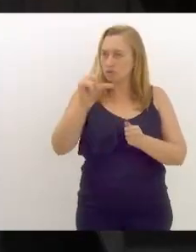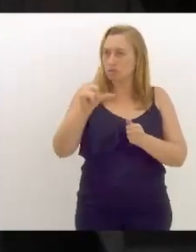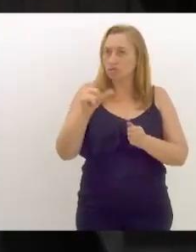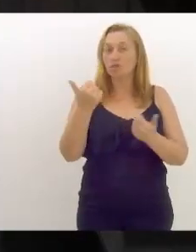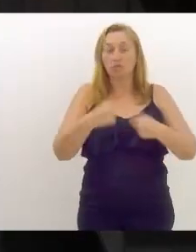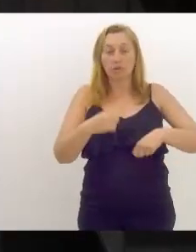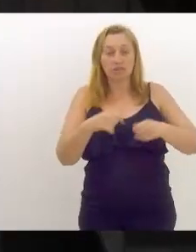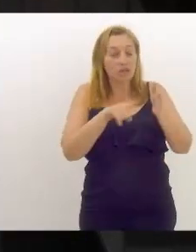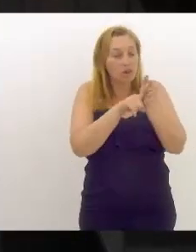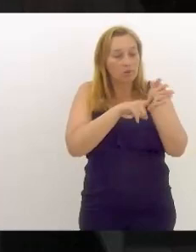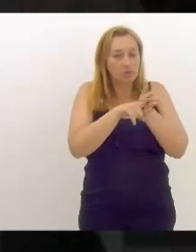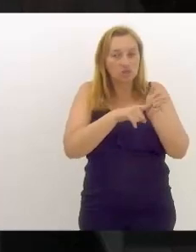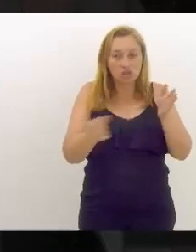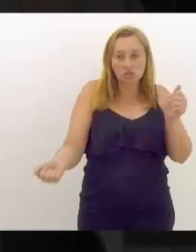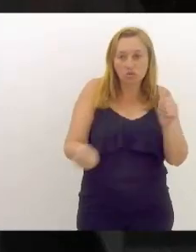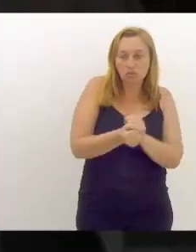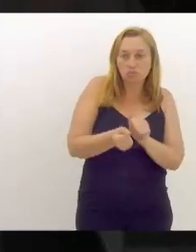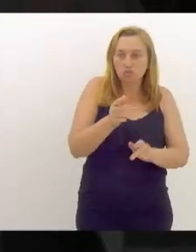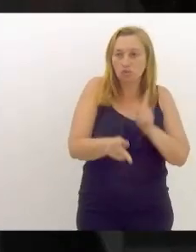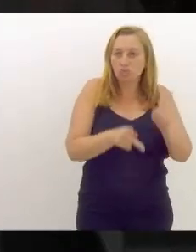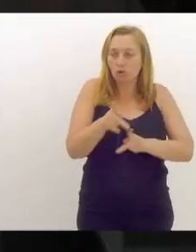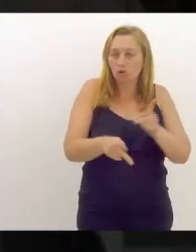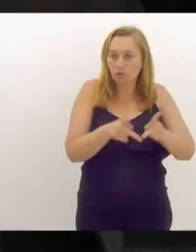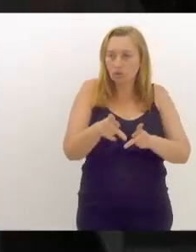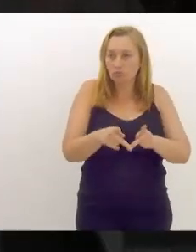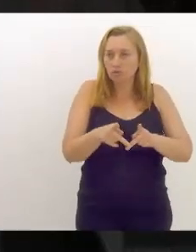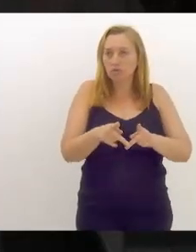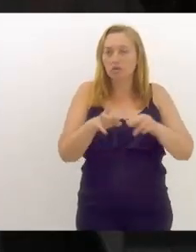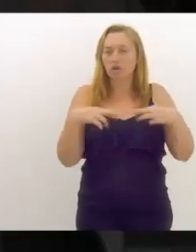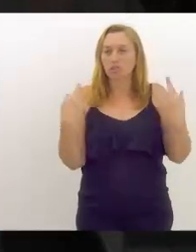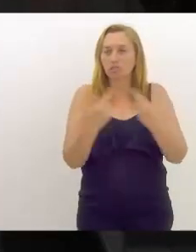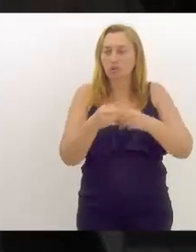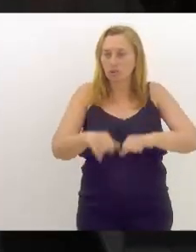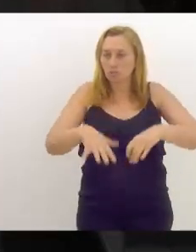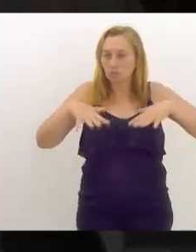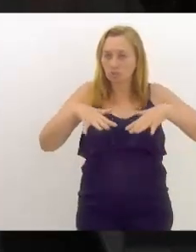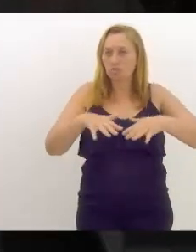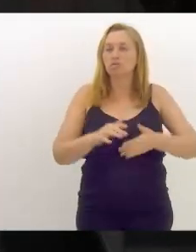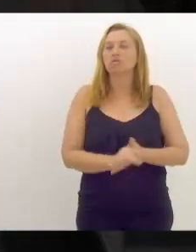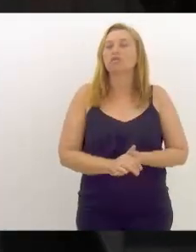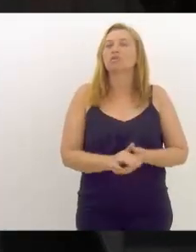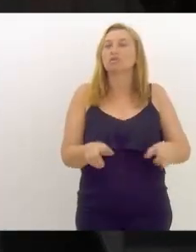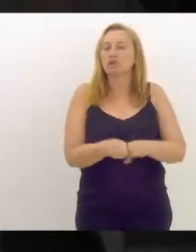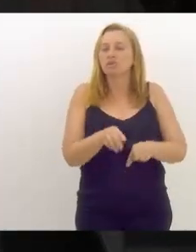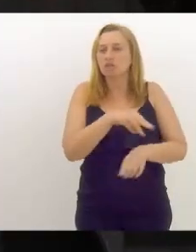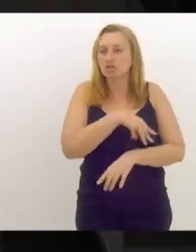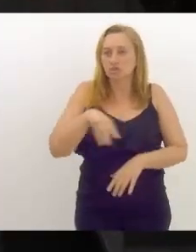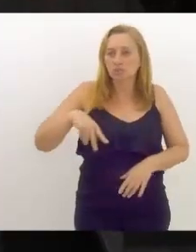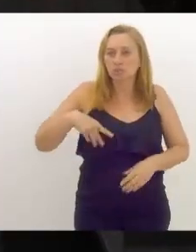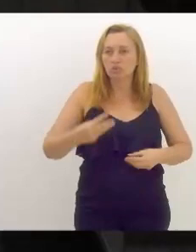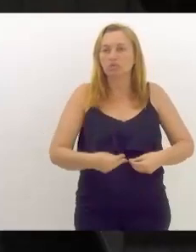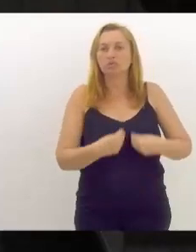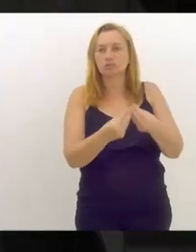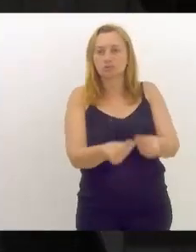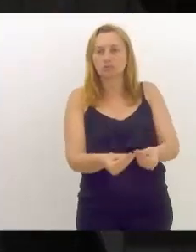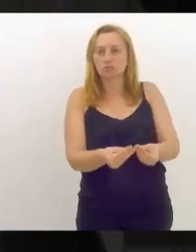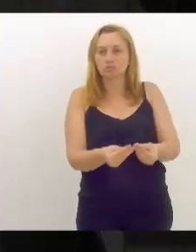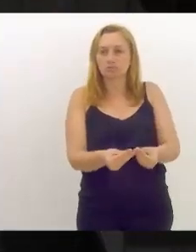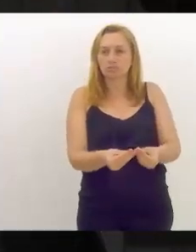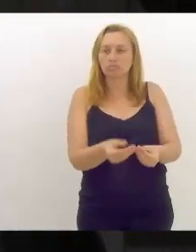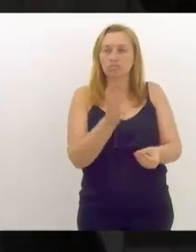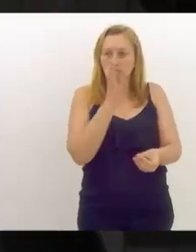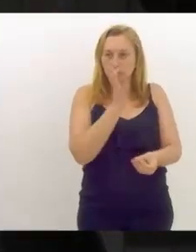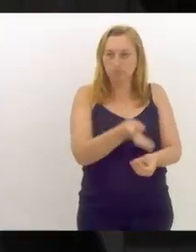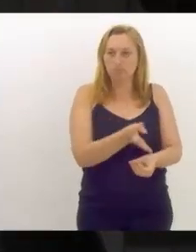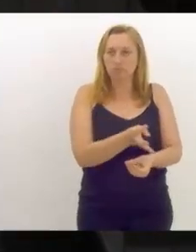audiência pública junto à população. Também fomos ao Ministério Público entregar uma